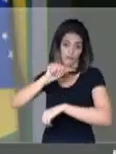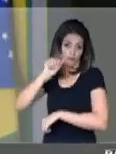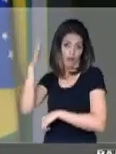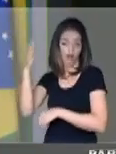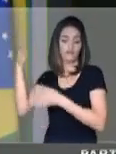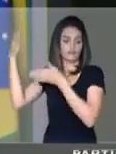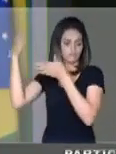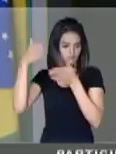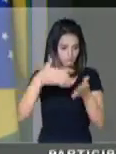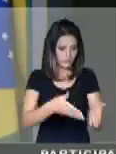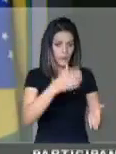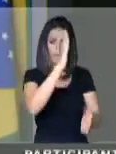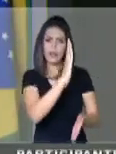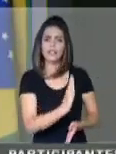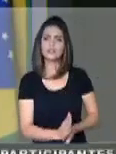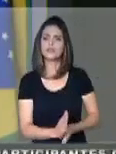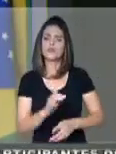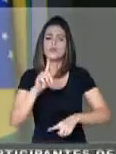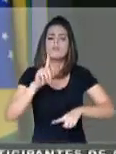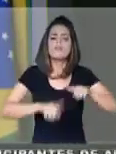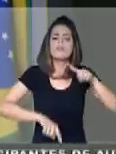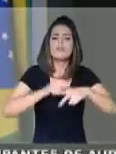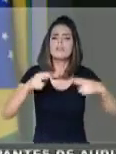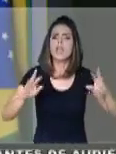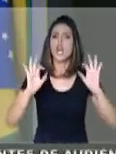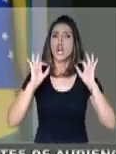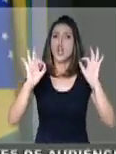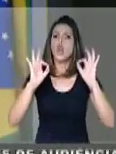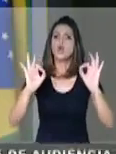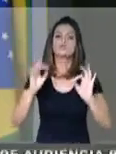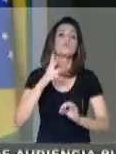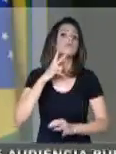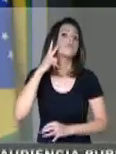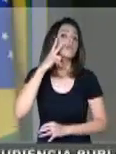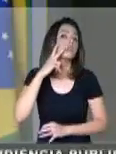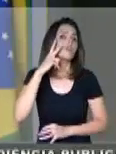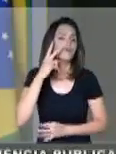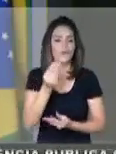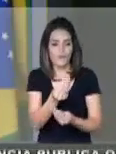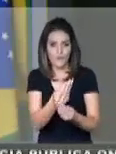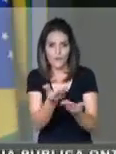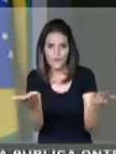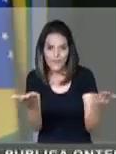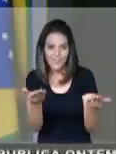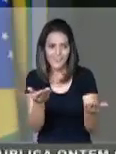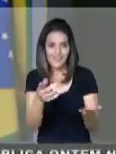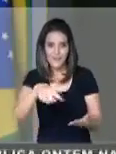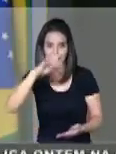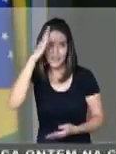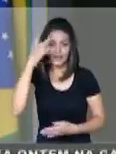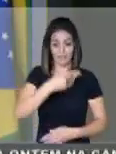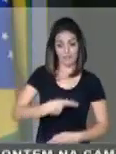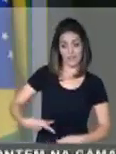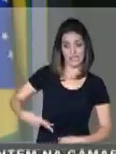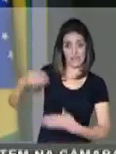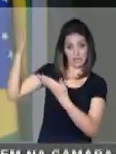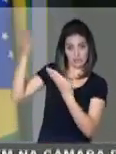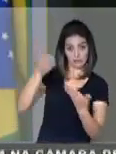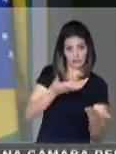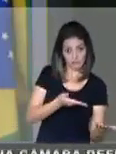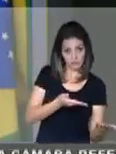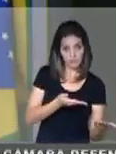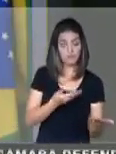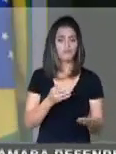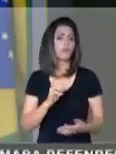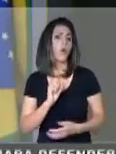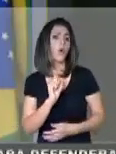seria item de luxo, um vinho que ele serviria a essa autoridade? Ou qual